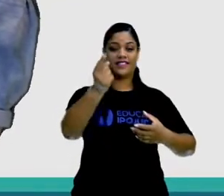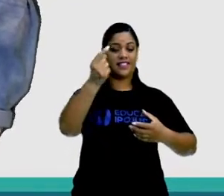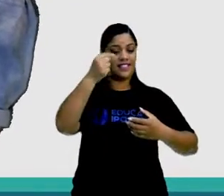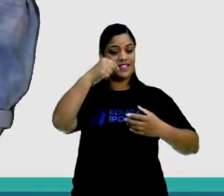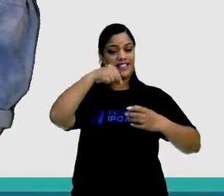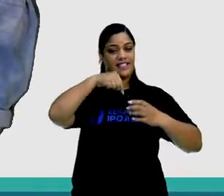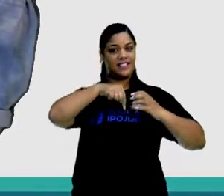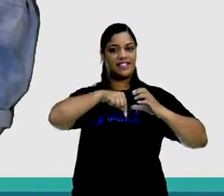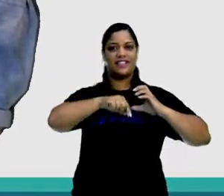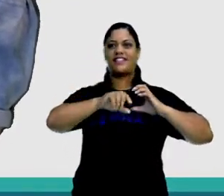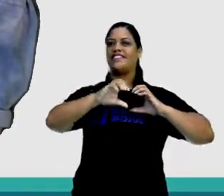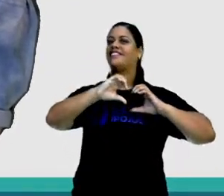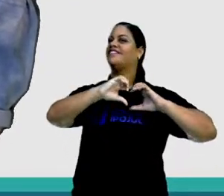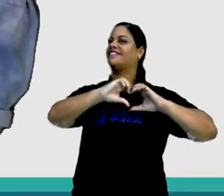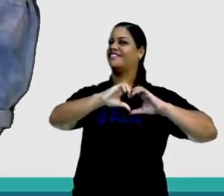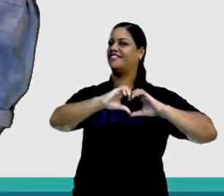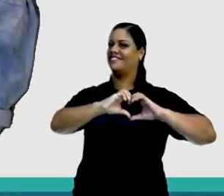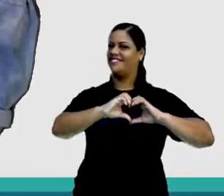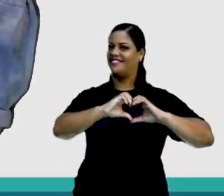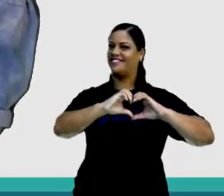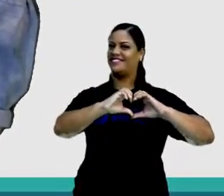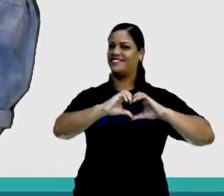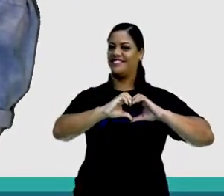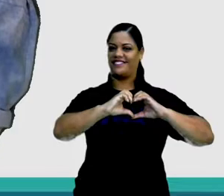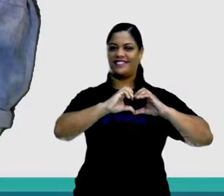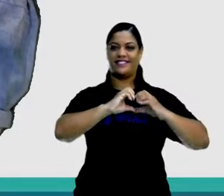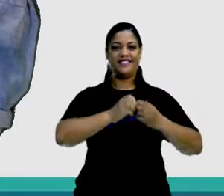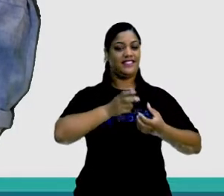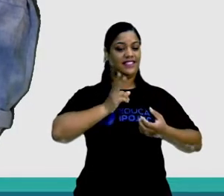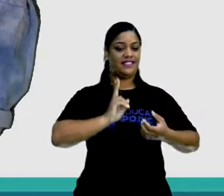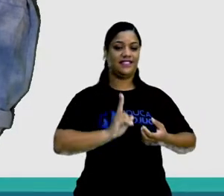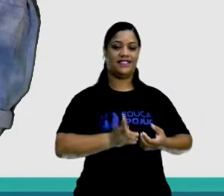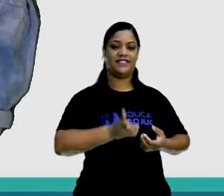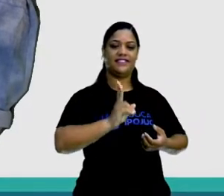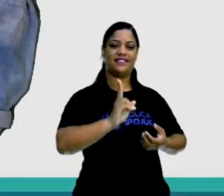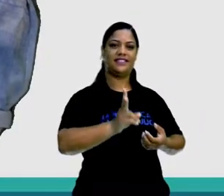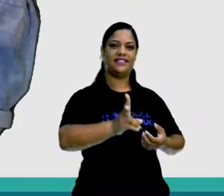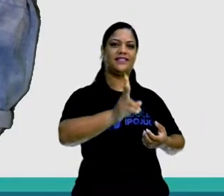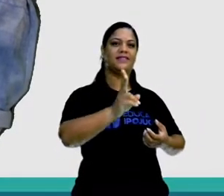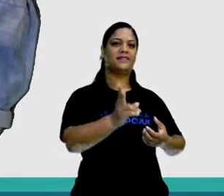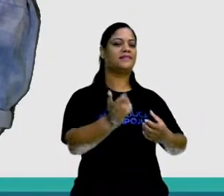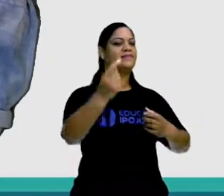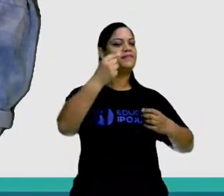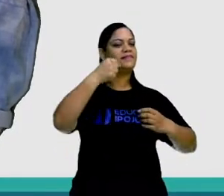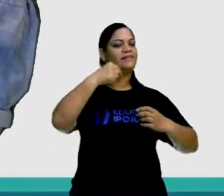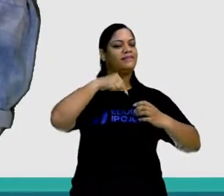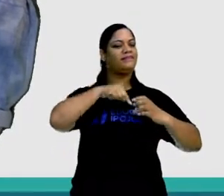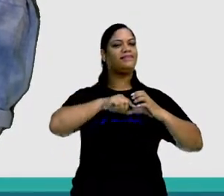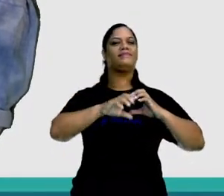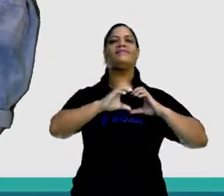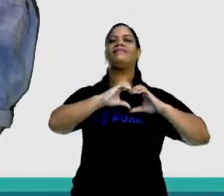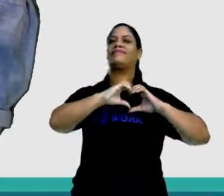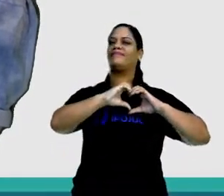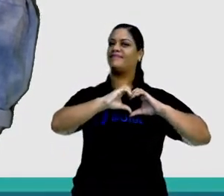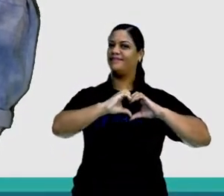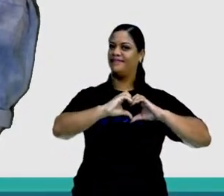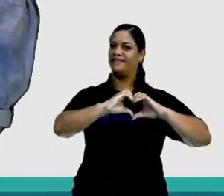Jamais ela vai sair do seu coração. E jamais ela vai sair do